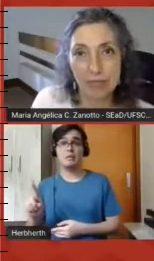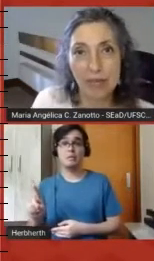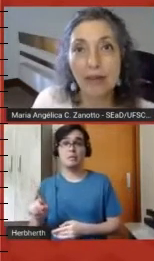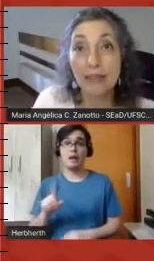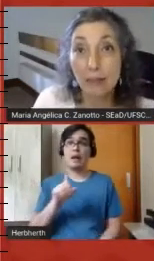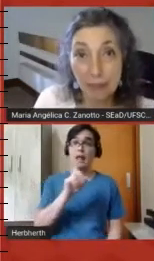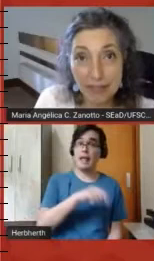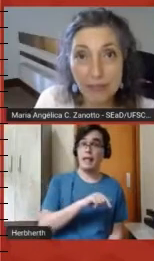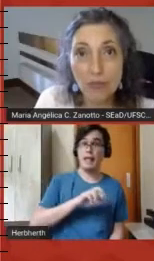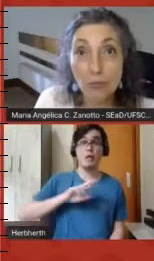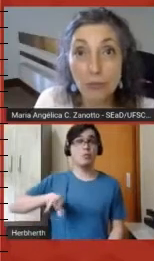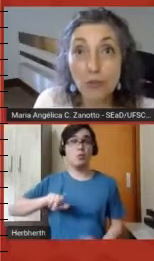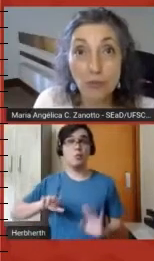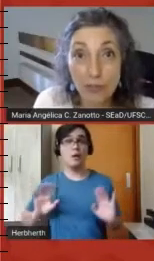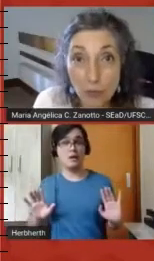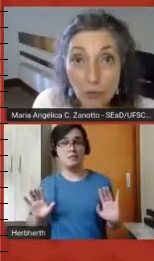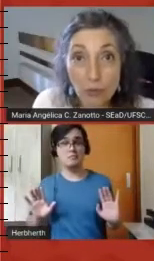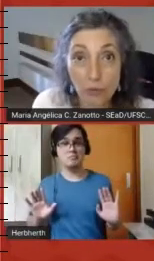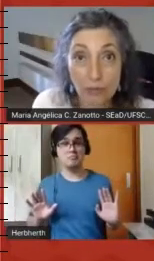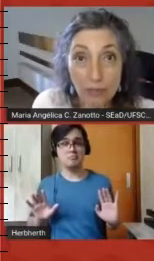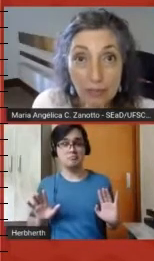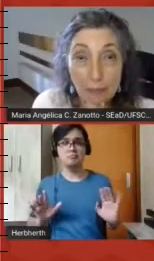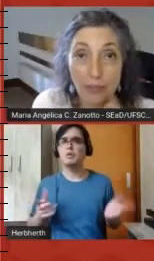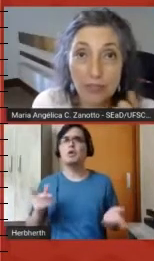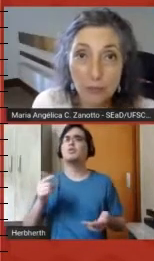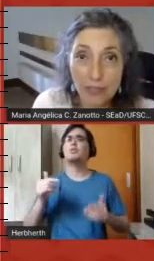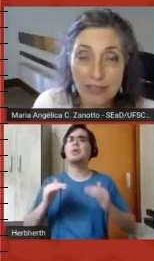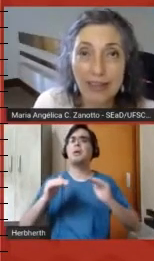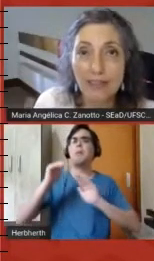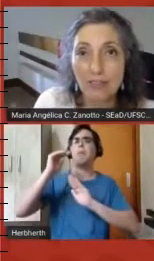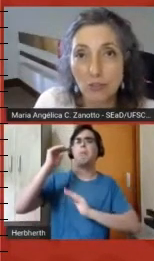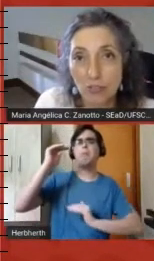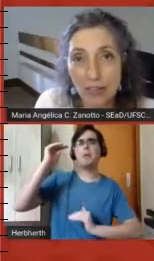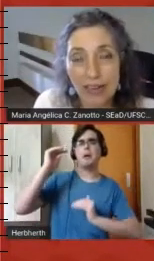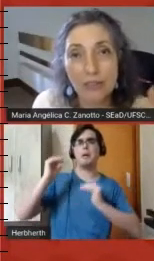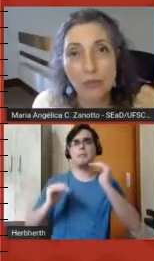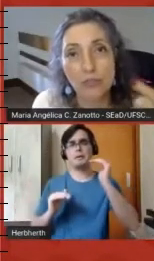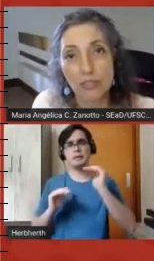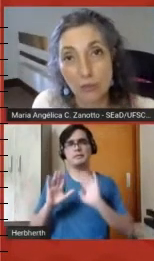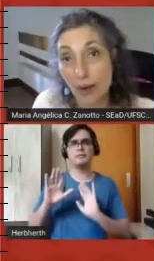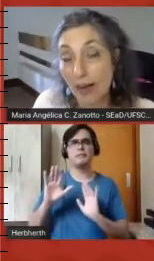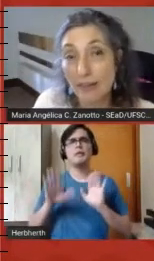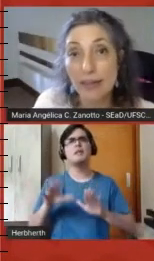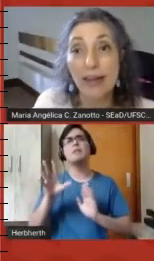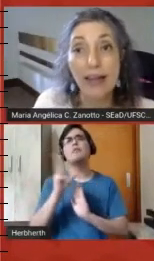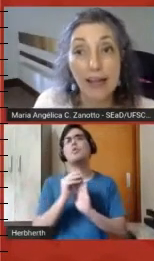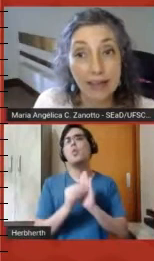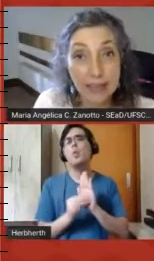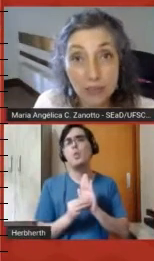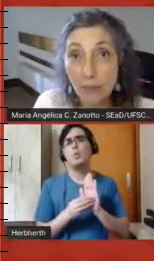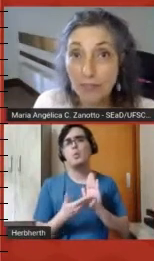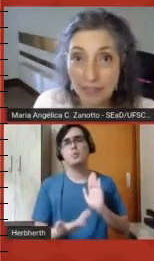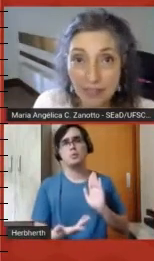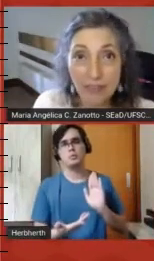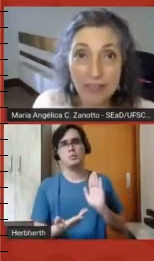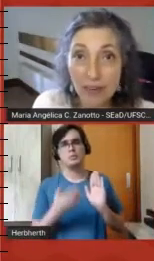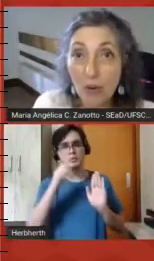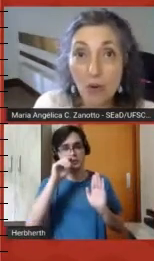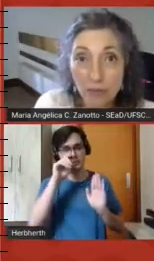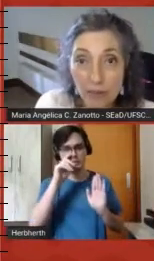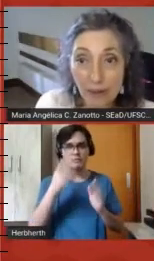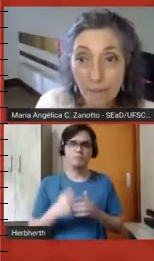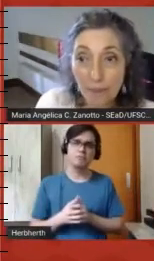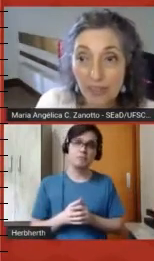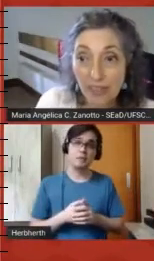é, né? A depender do tipo de conteúdo, né? Procedimentais, atitudinais, conceituais, é isso que precisa ser levado